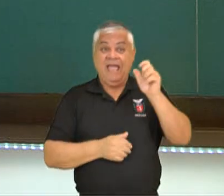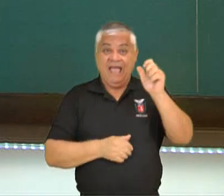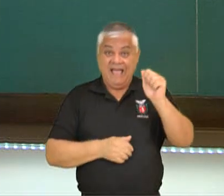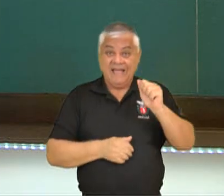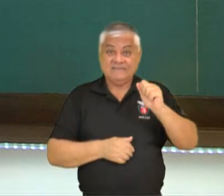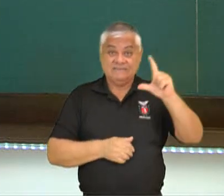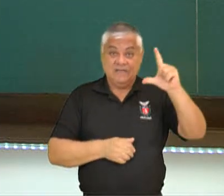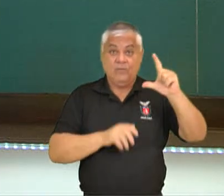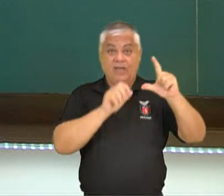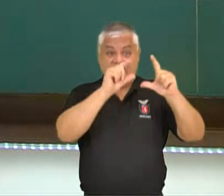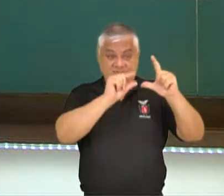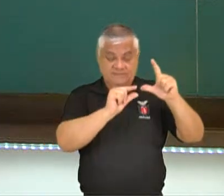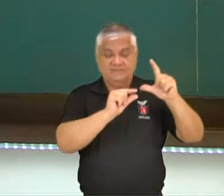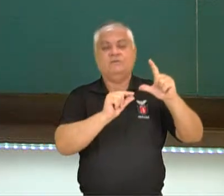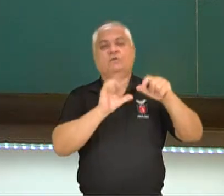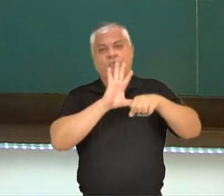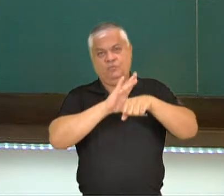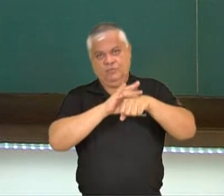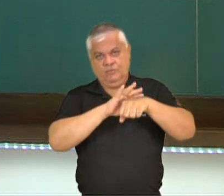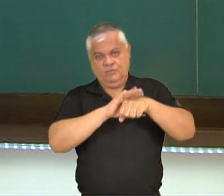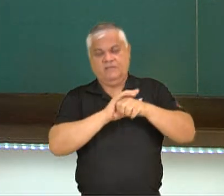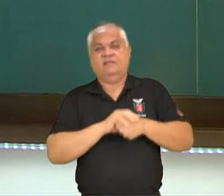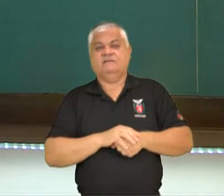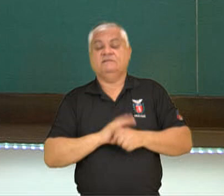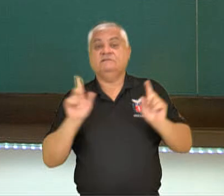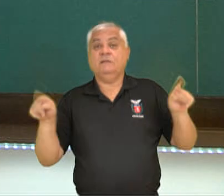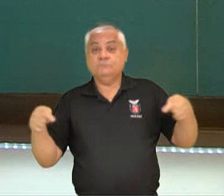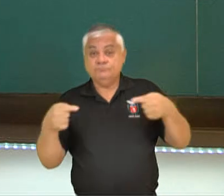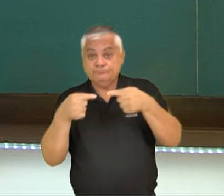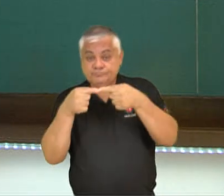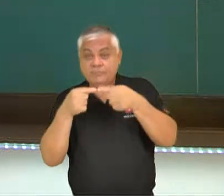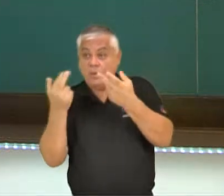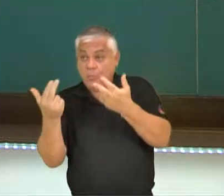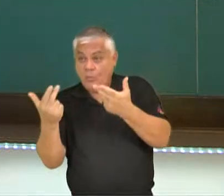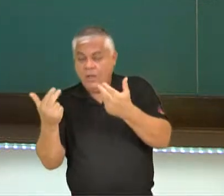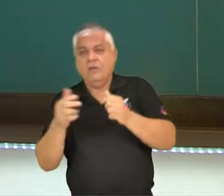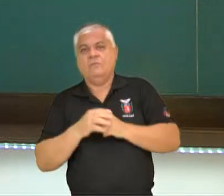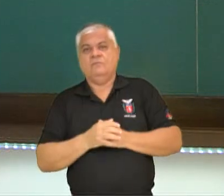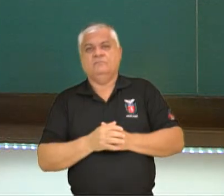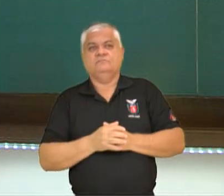doença, a proporção de 2:1, quando eu cruzo dois indivíduos heterozigotos.